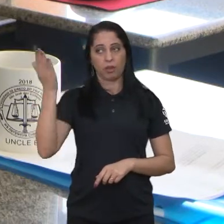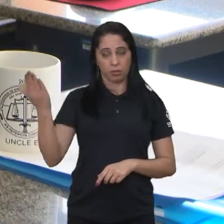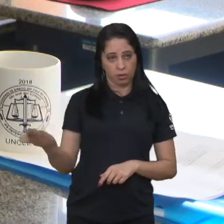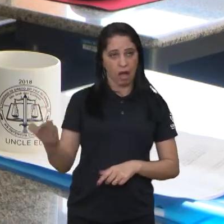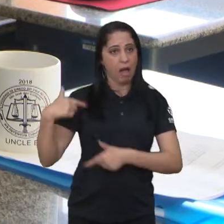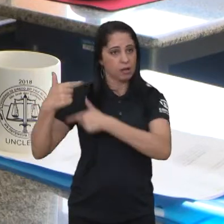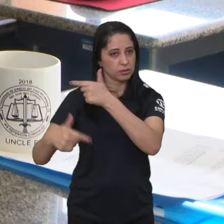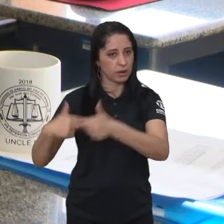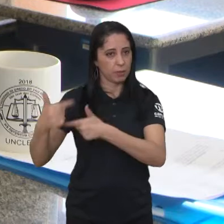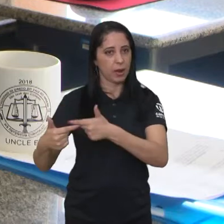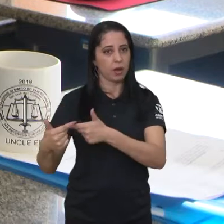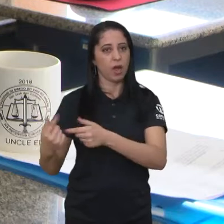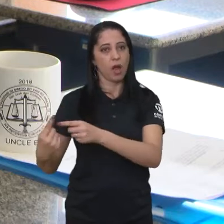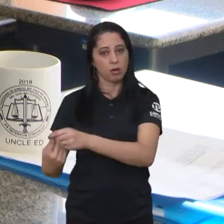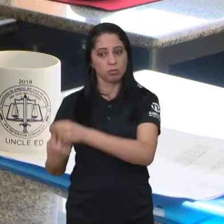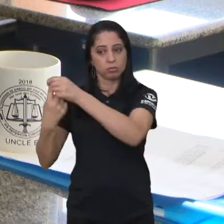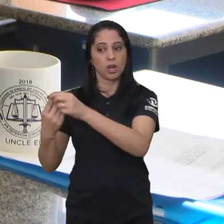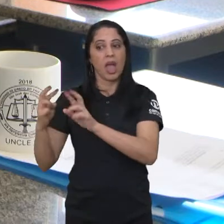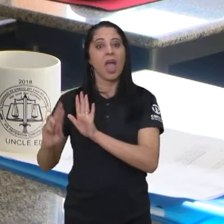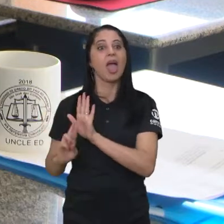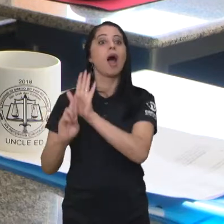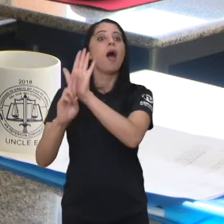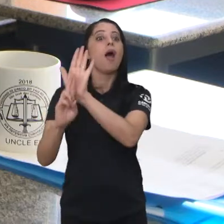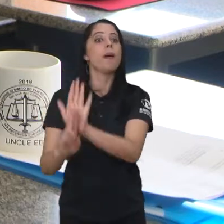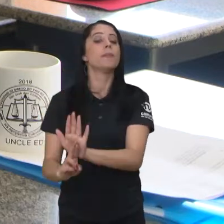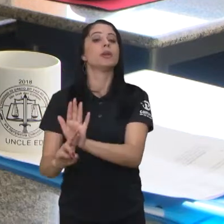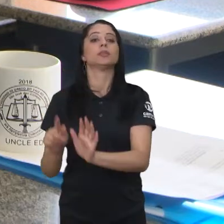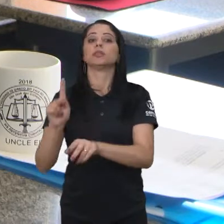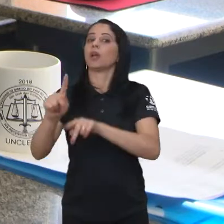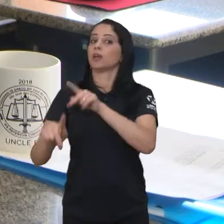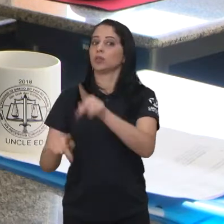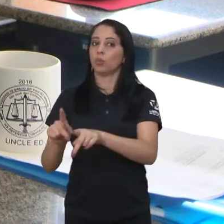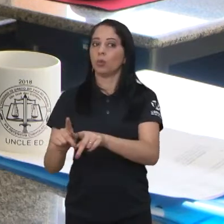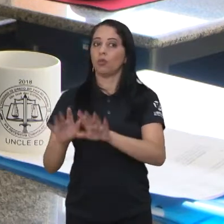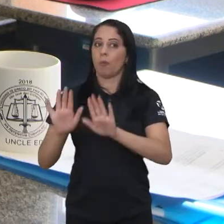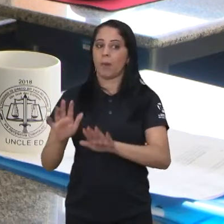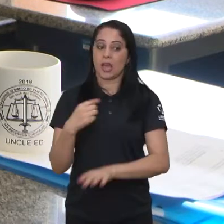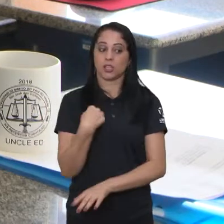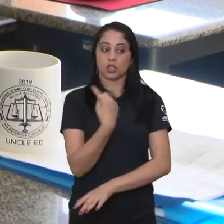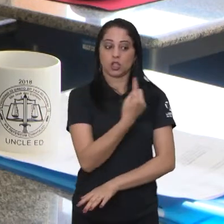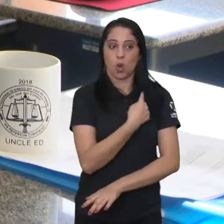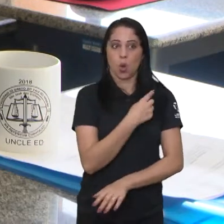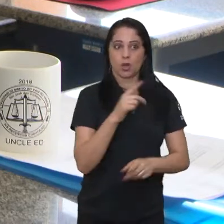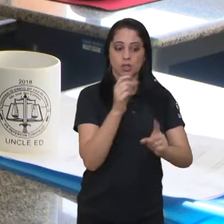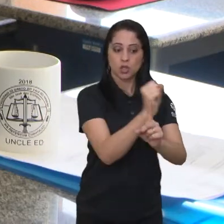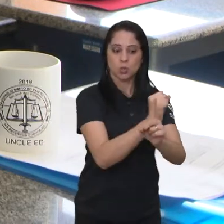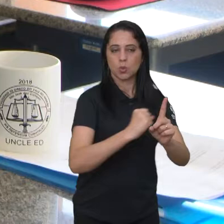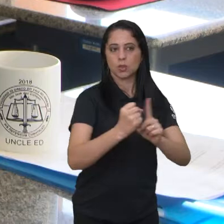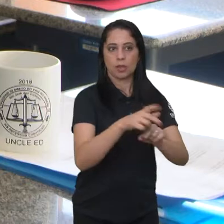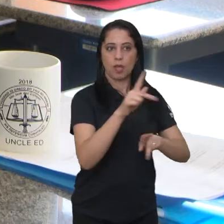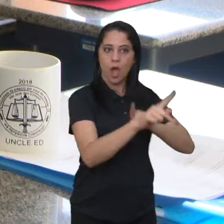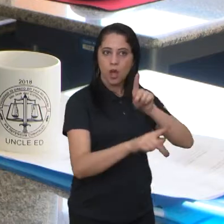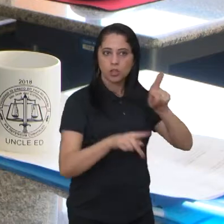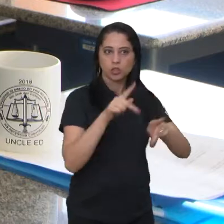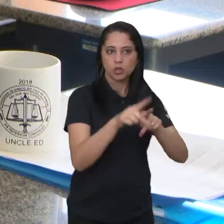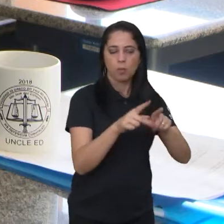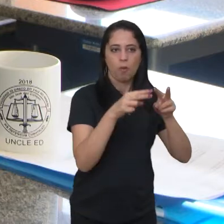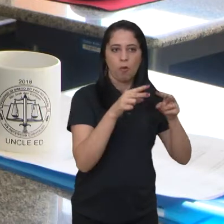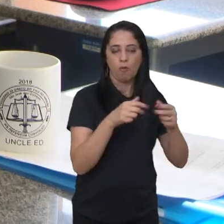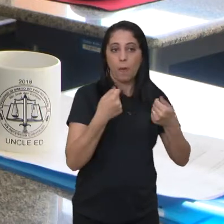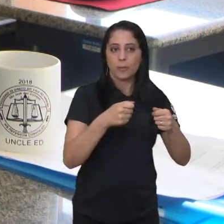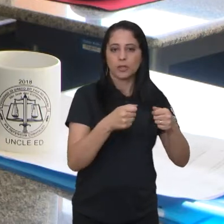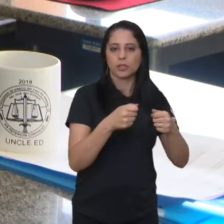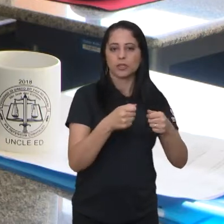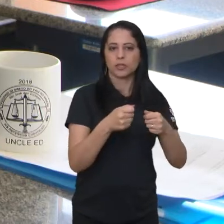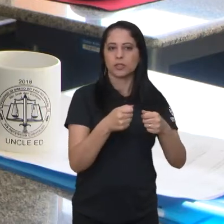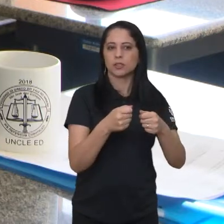tempo exercendo o poder. Então, ele exerce o poder em nosso nome. E nós, a cada dia, fazemos a gestão. Se nós queremos um